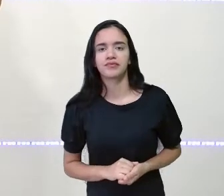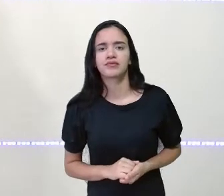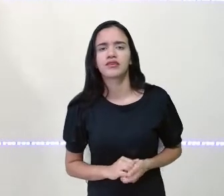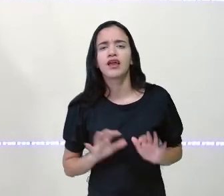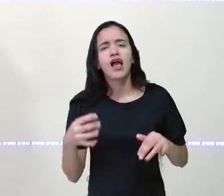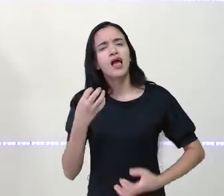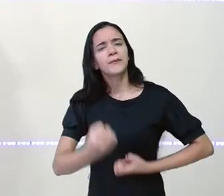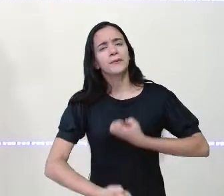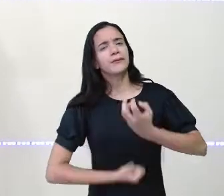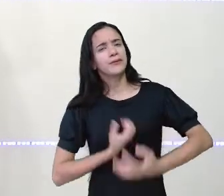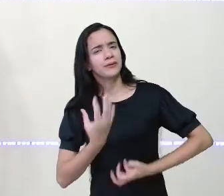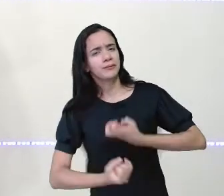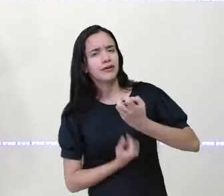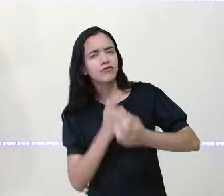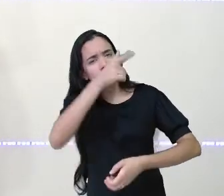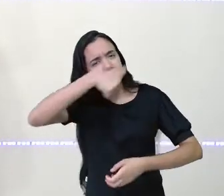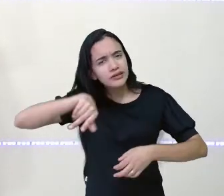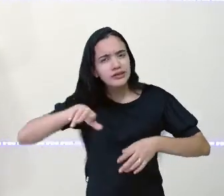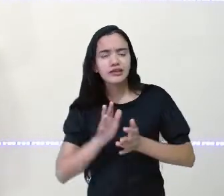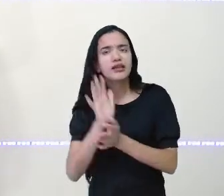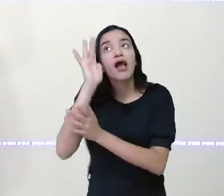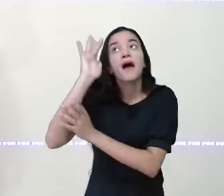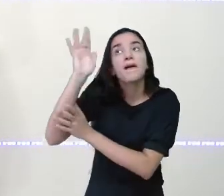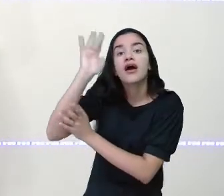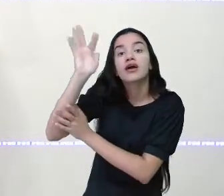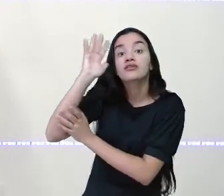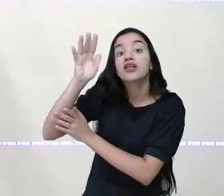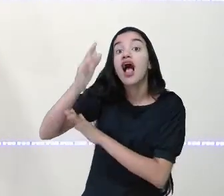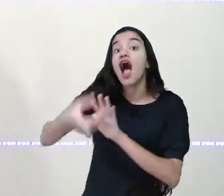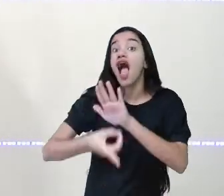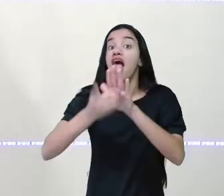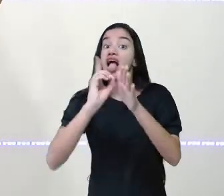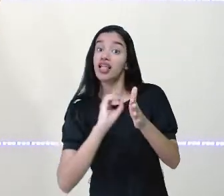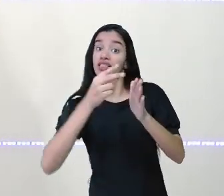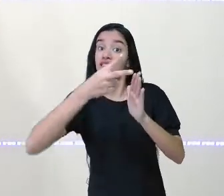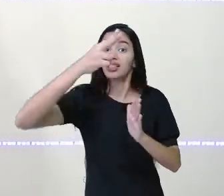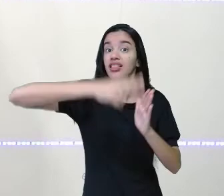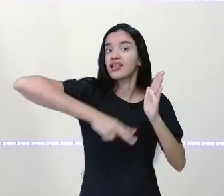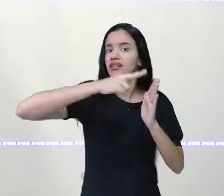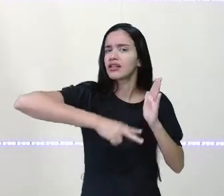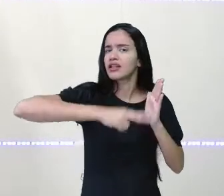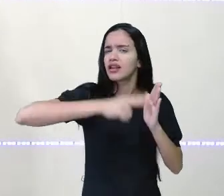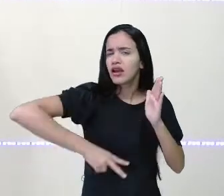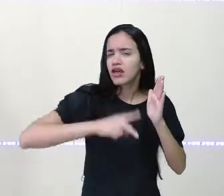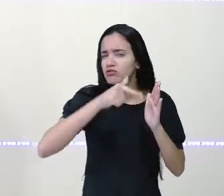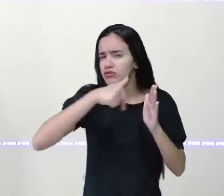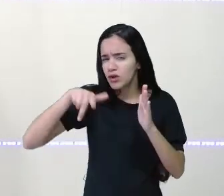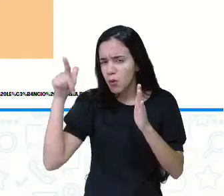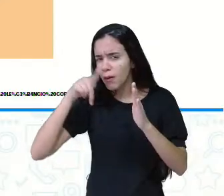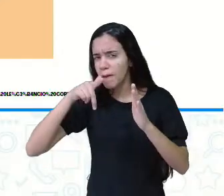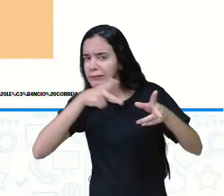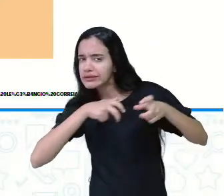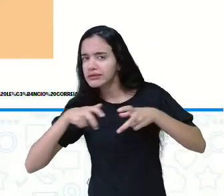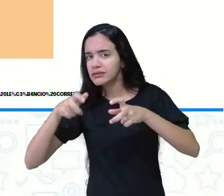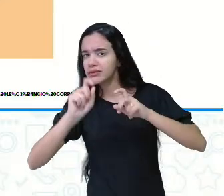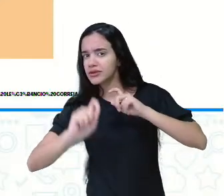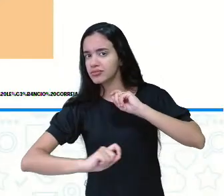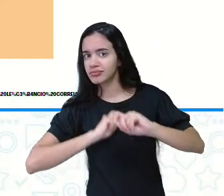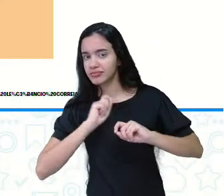Esse poema, você imagina que seja o quê? Antes de ler, o que é que você consegue perceber